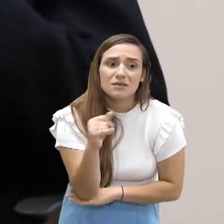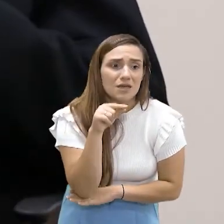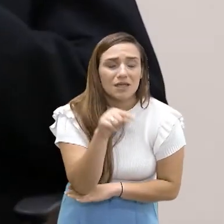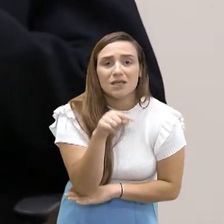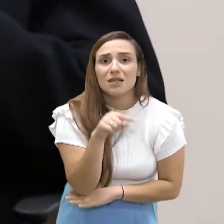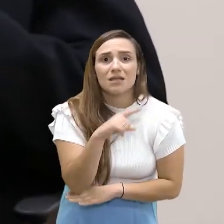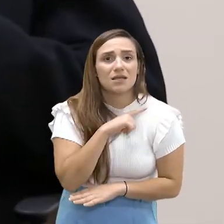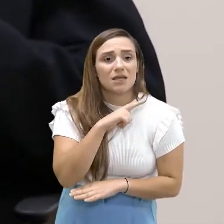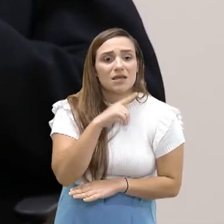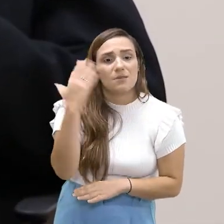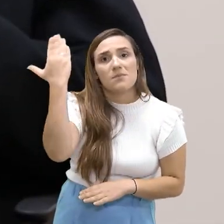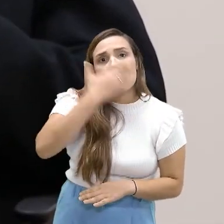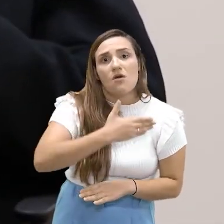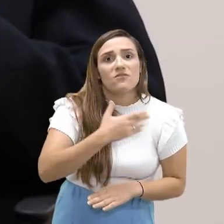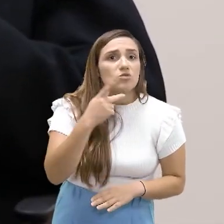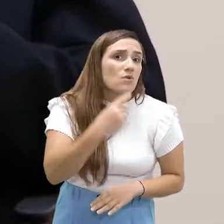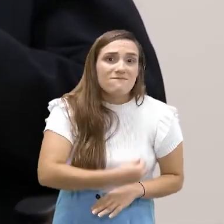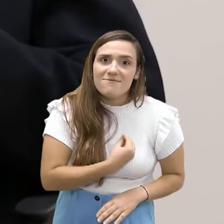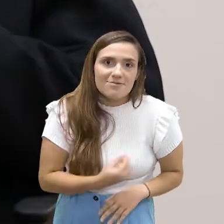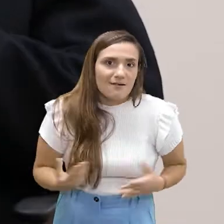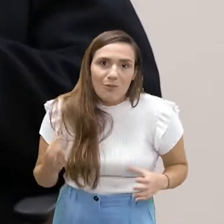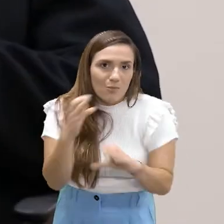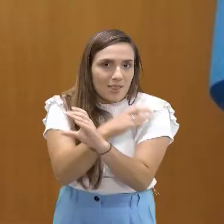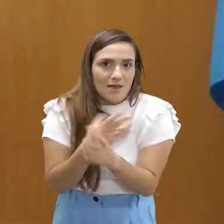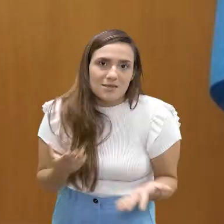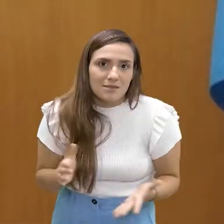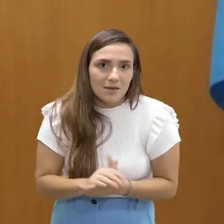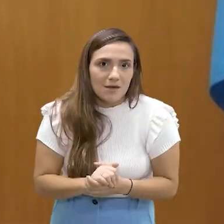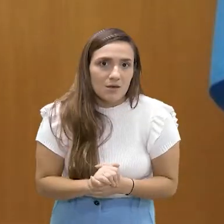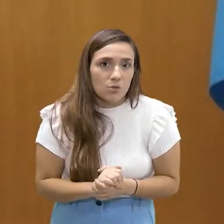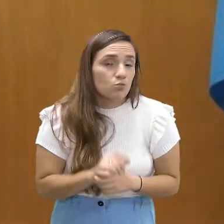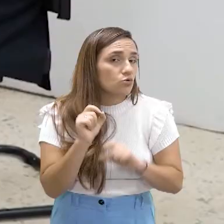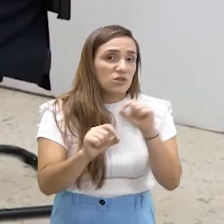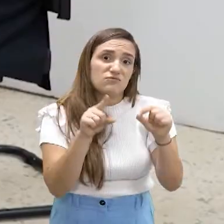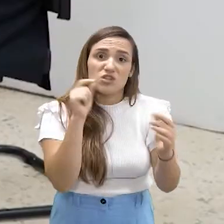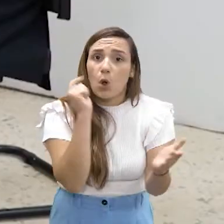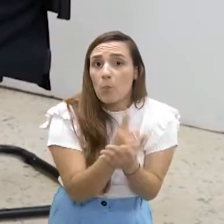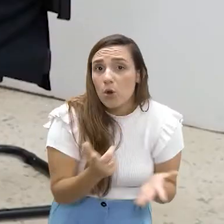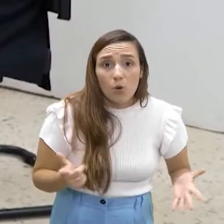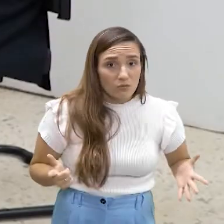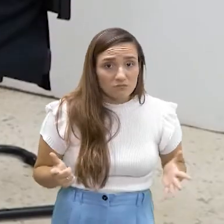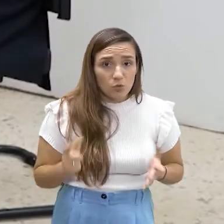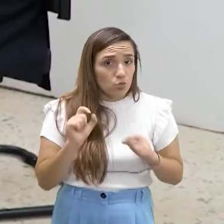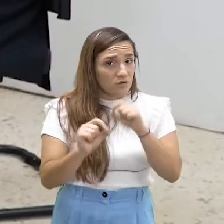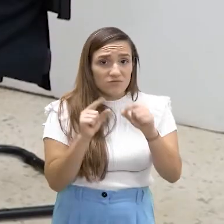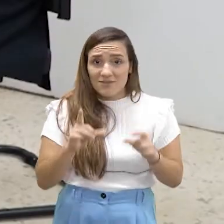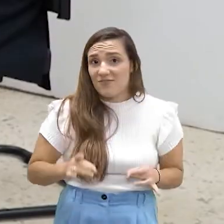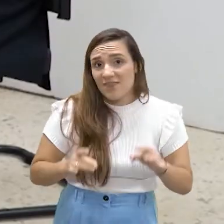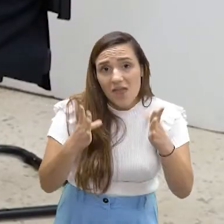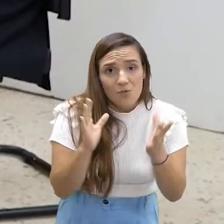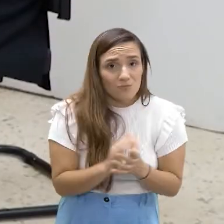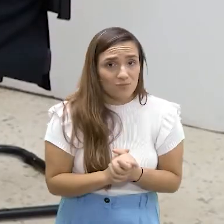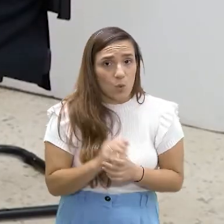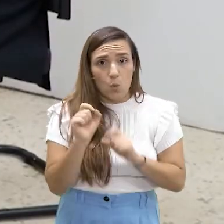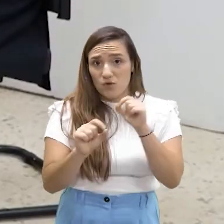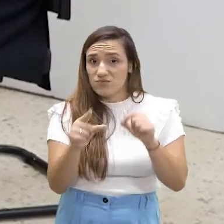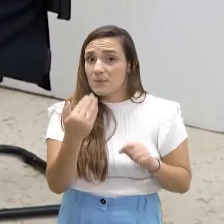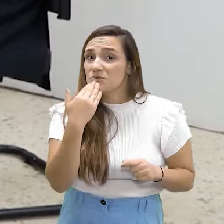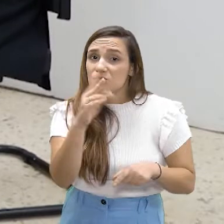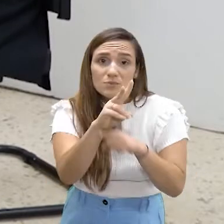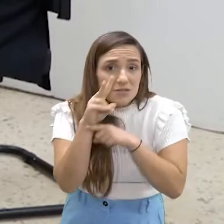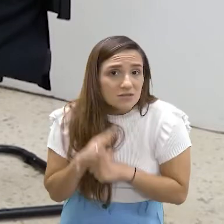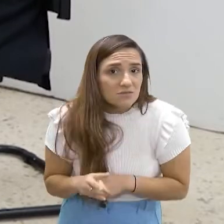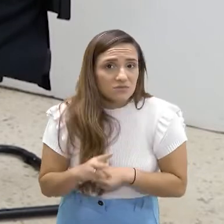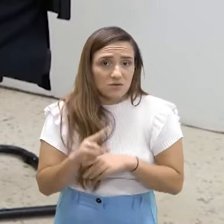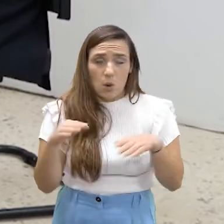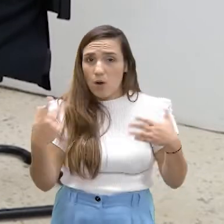são cartórios que guardam praticamente a sua vida. Todas as suas aquisições de imóveis, as vendas, as hipotecas,